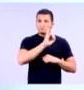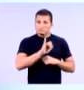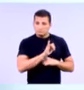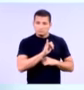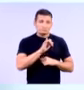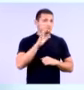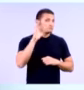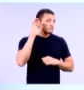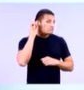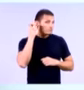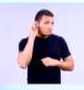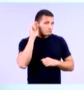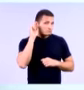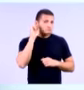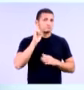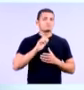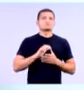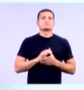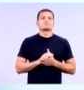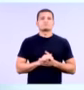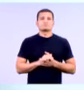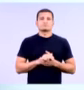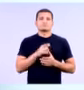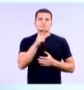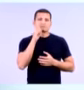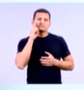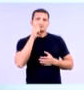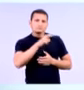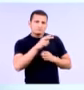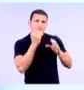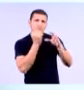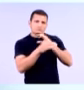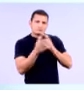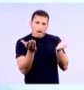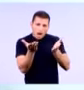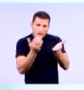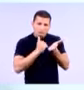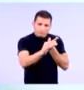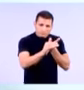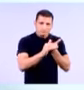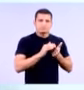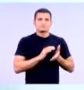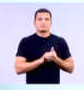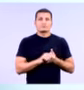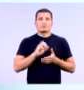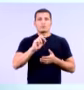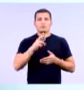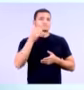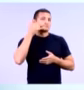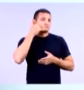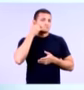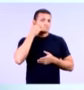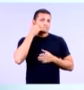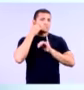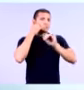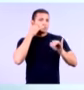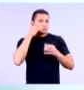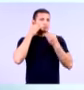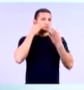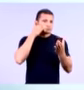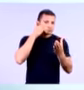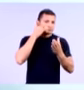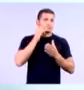me ouvindo? Você viu a mensagem que eu acabei de te mandar? Ou no telefone, alô, oi, tudo bom?